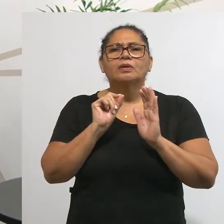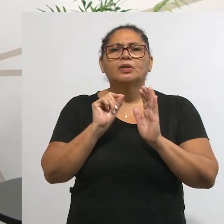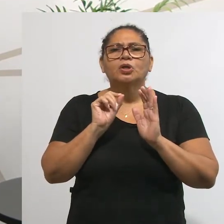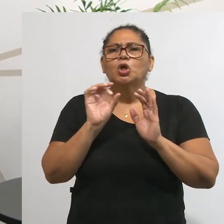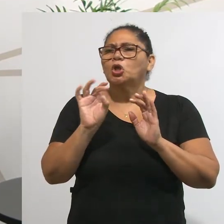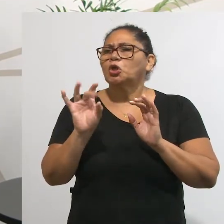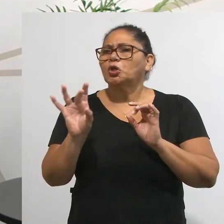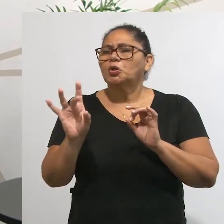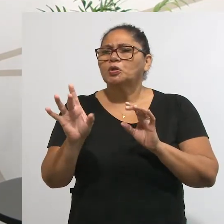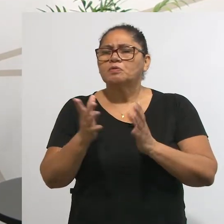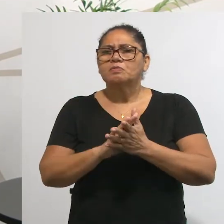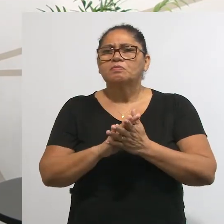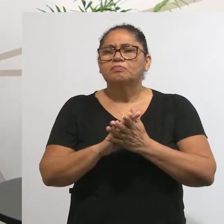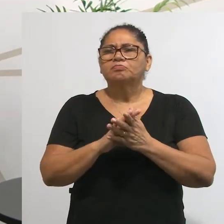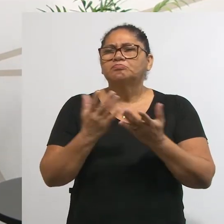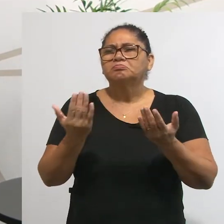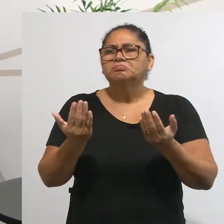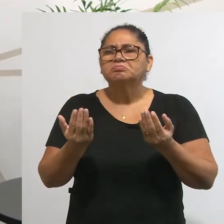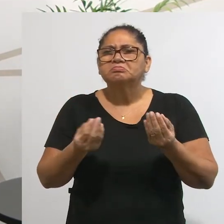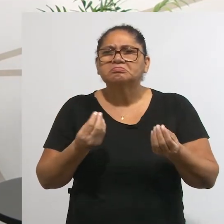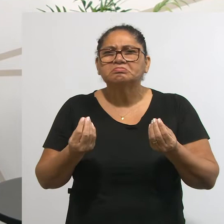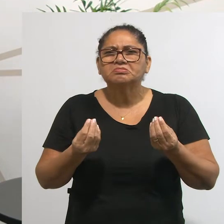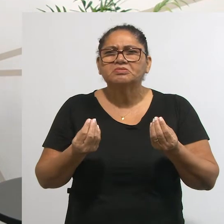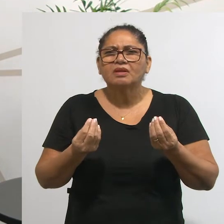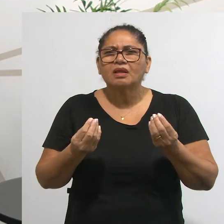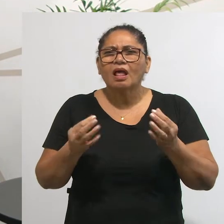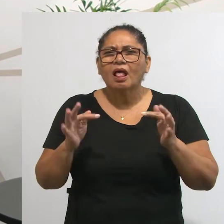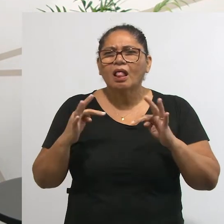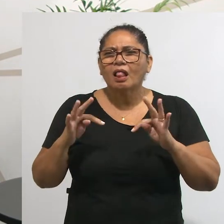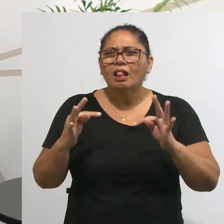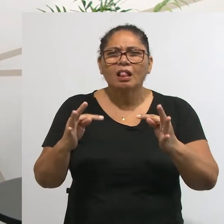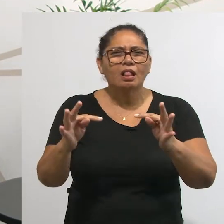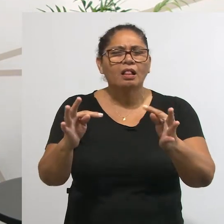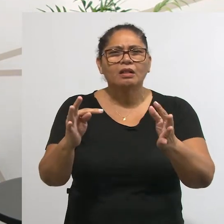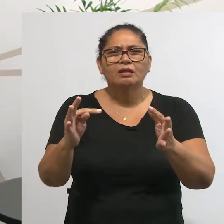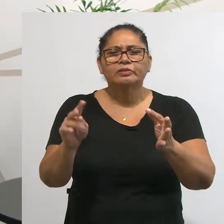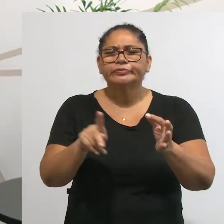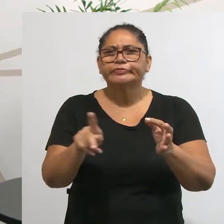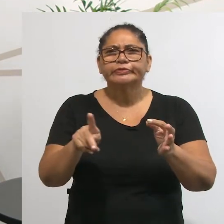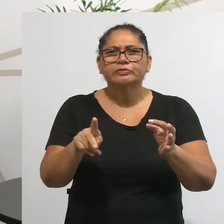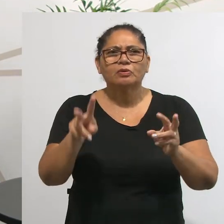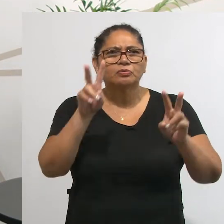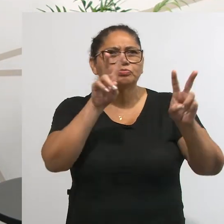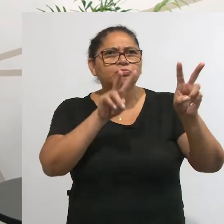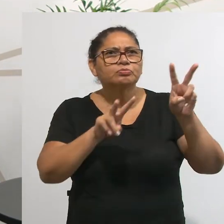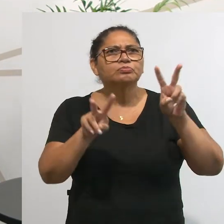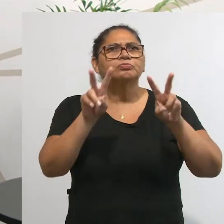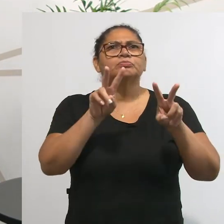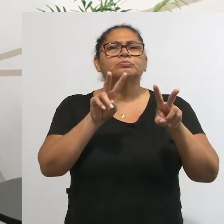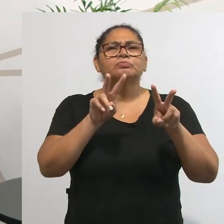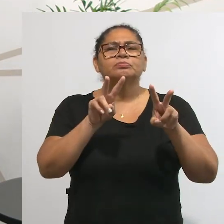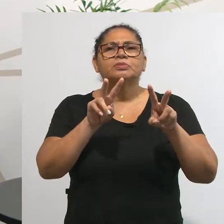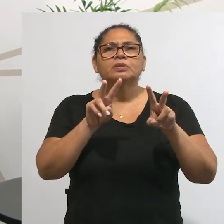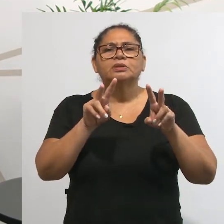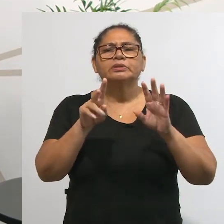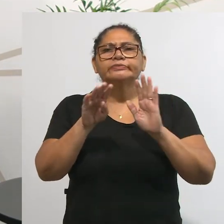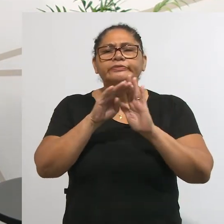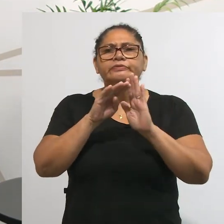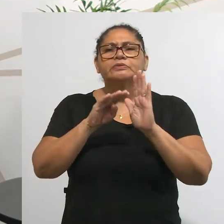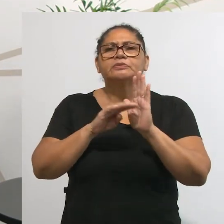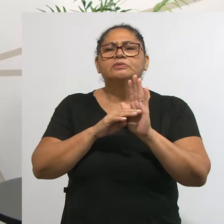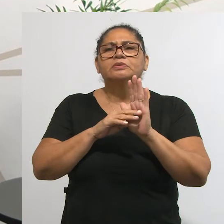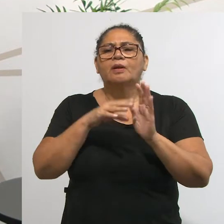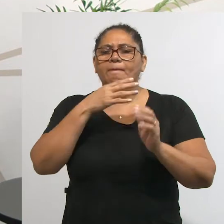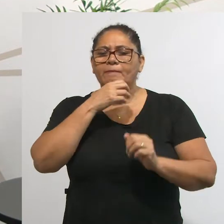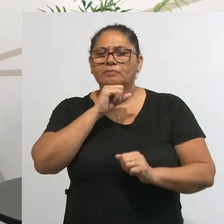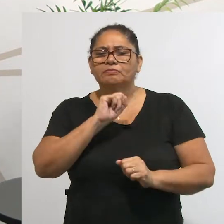gente fala somente assim, algo parece que é muito teórico, o professor não consegue visualizar. Mas se a gente fosse falar no